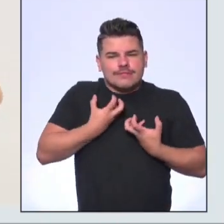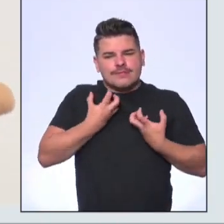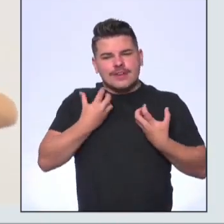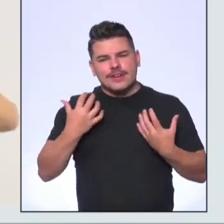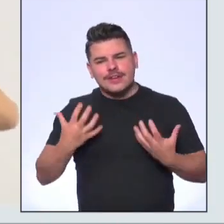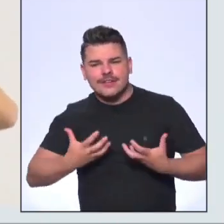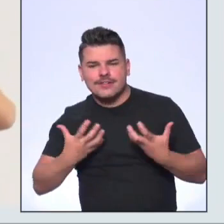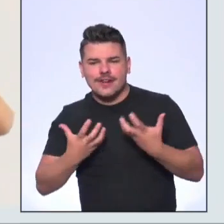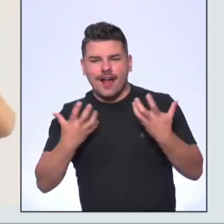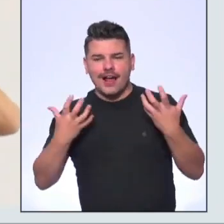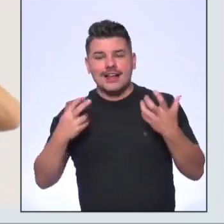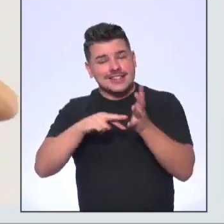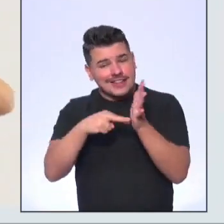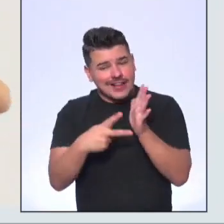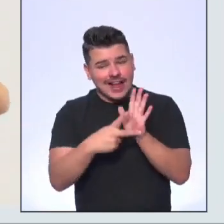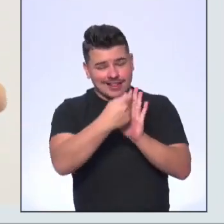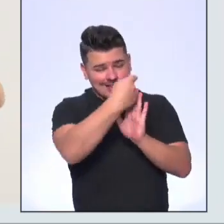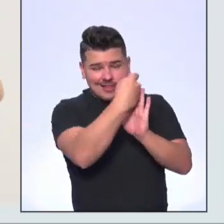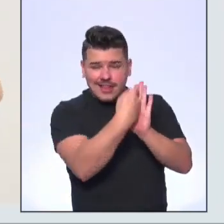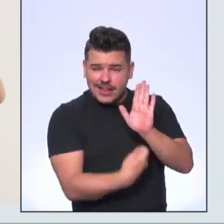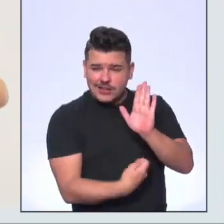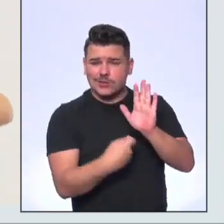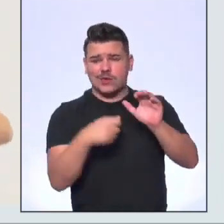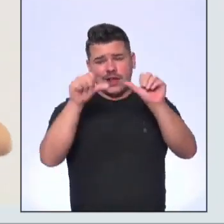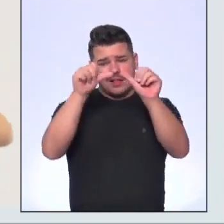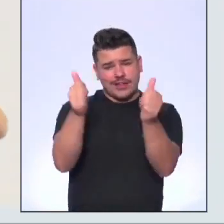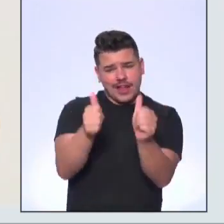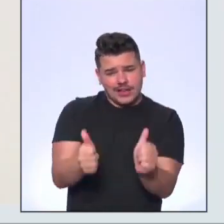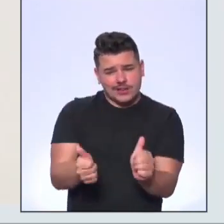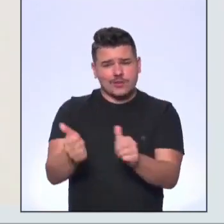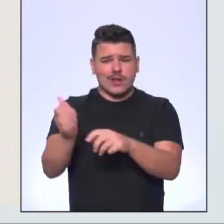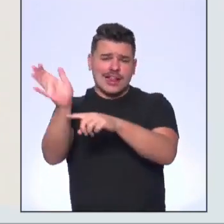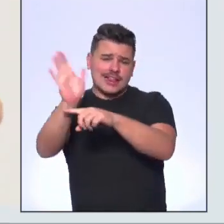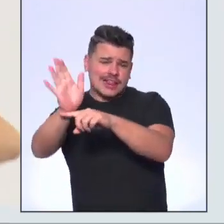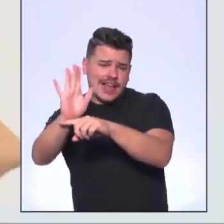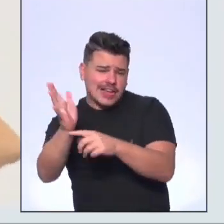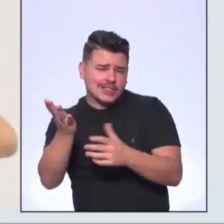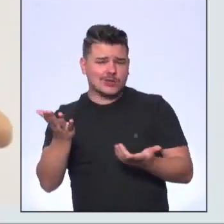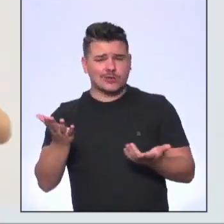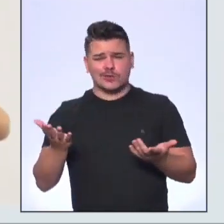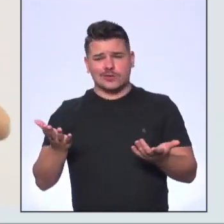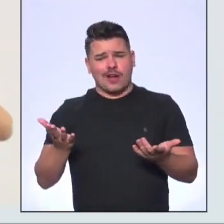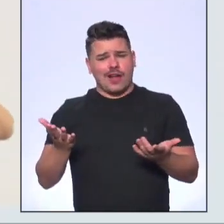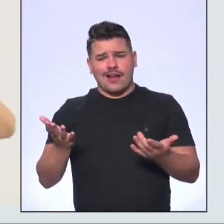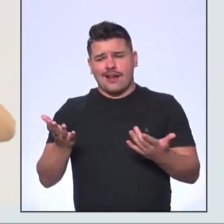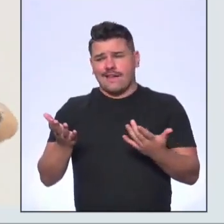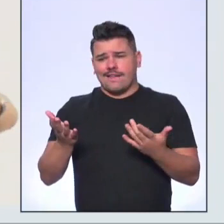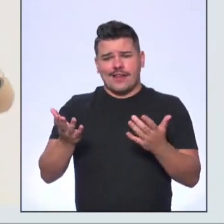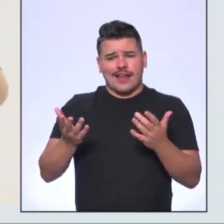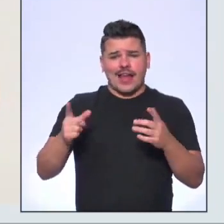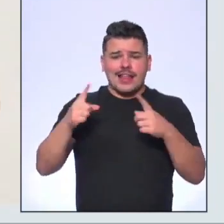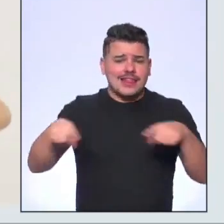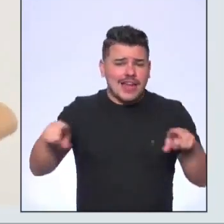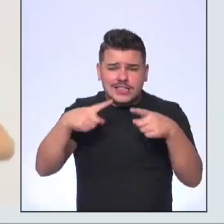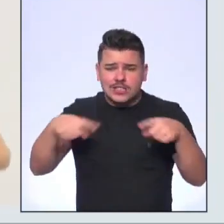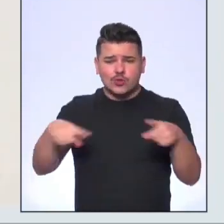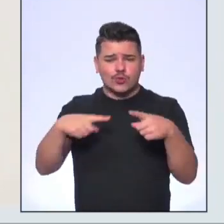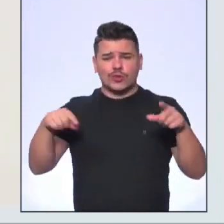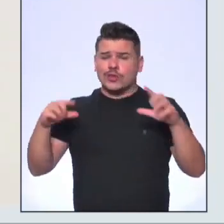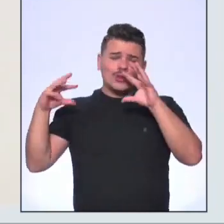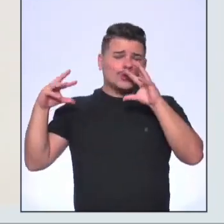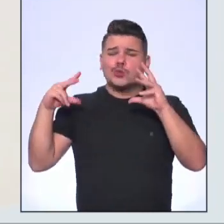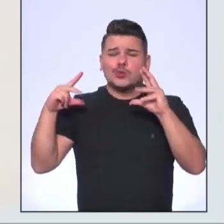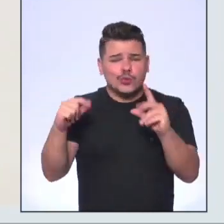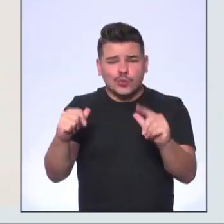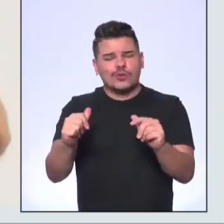um texto, um filme, é uma imagem, é uma letra de música que